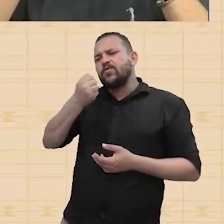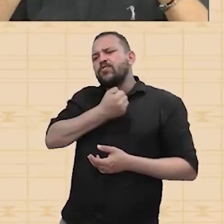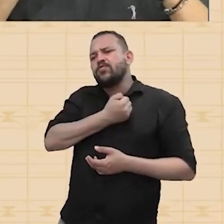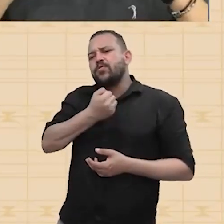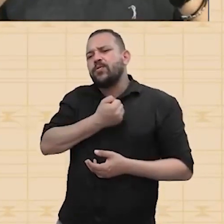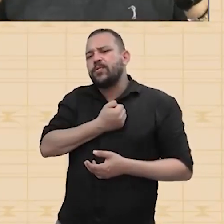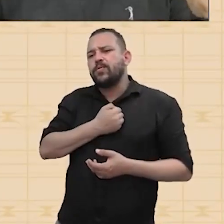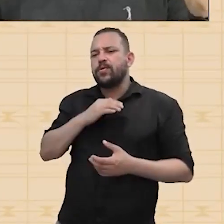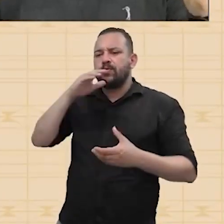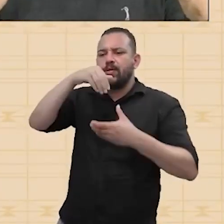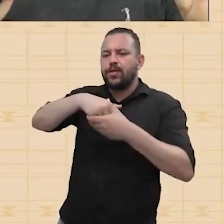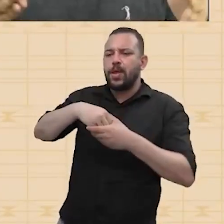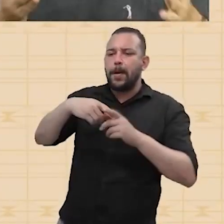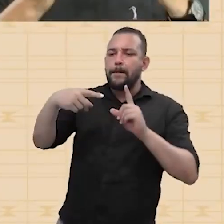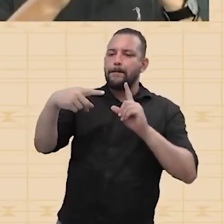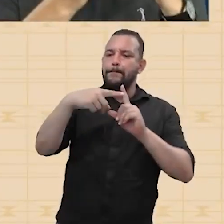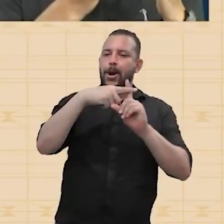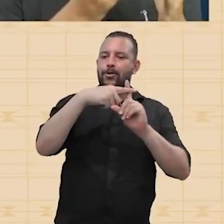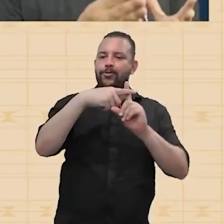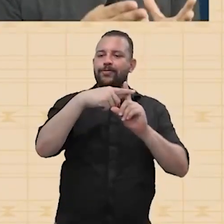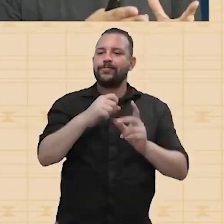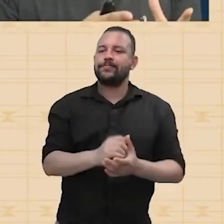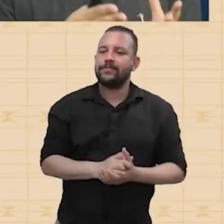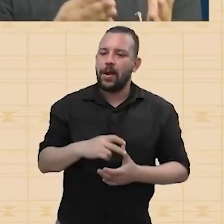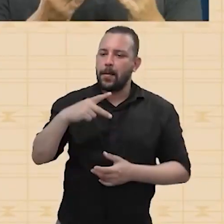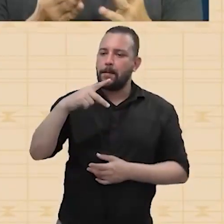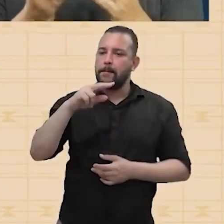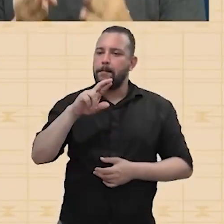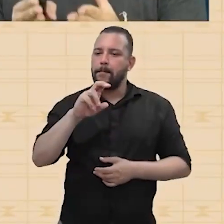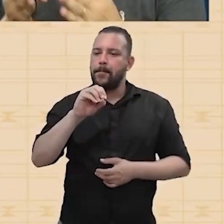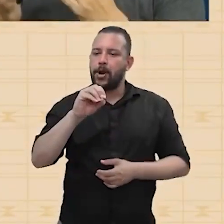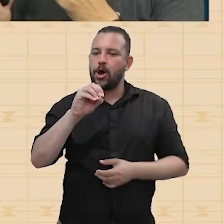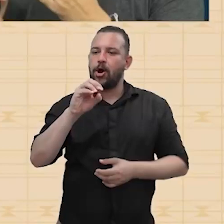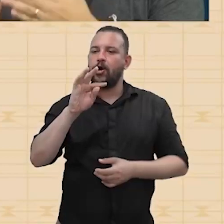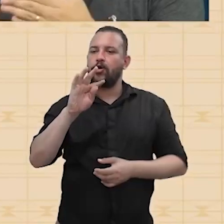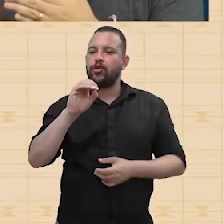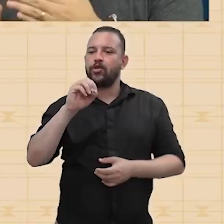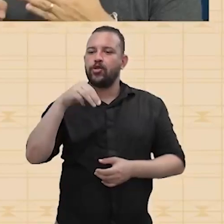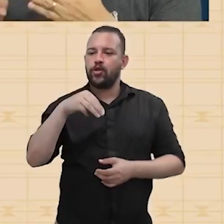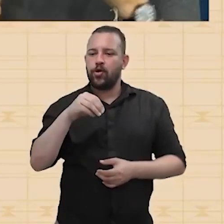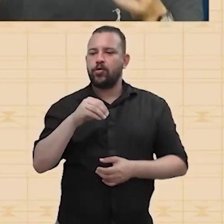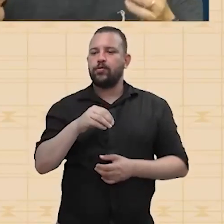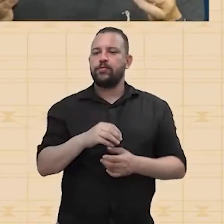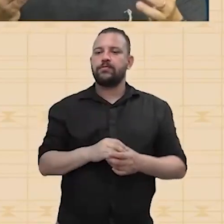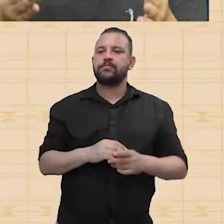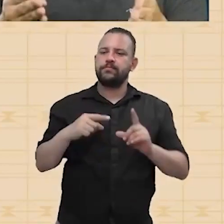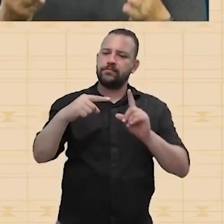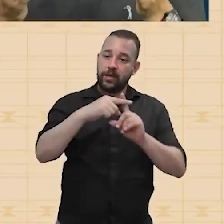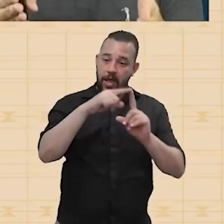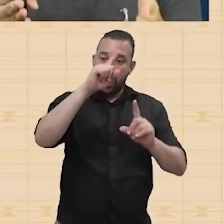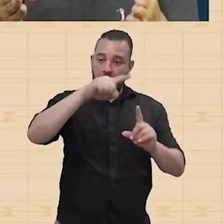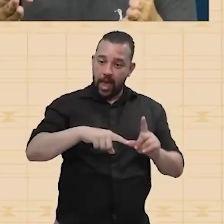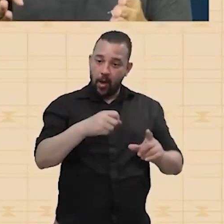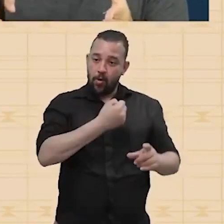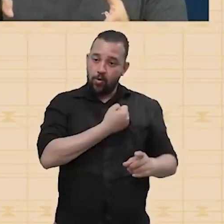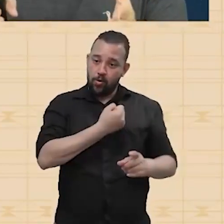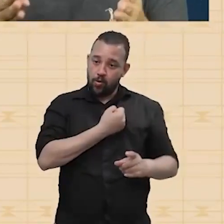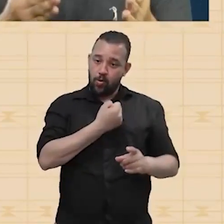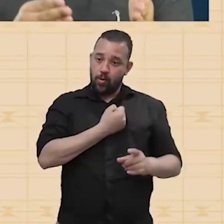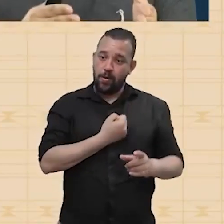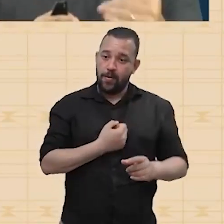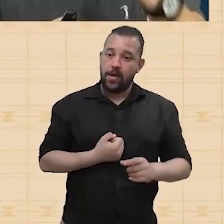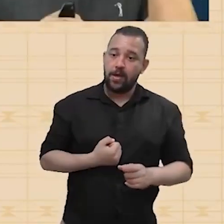de prótons, tá? Número de prótons é o número atômico. Então, a tabela organizada